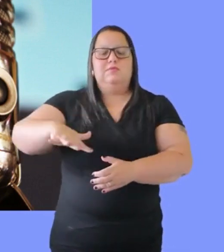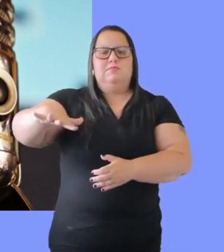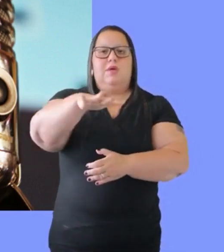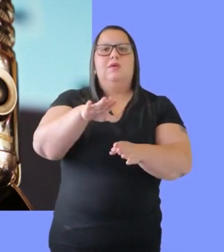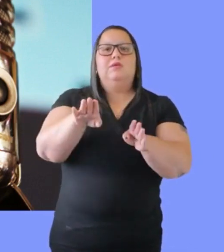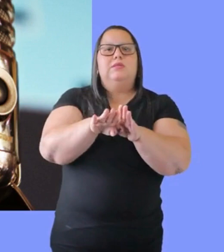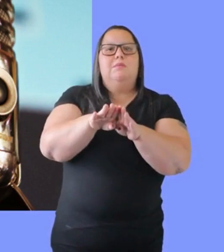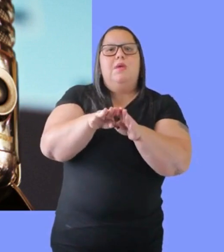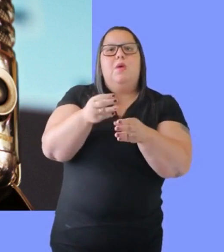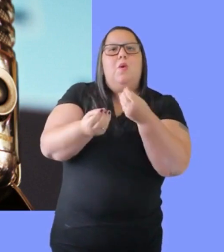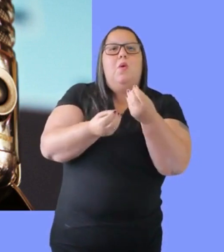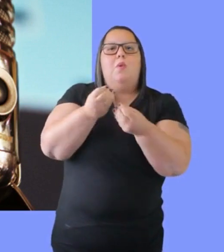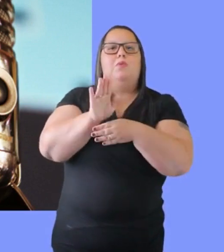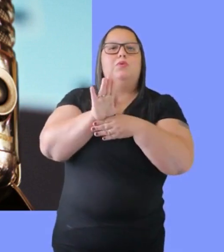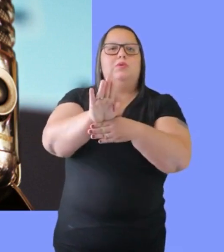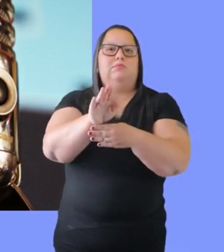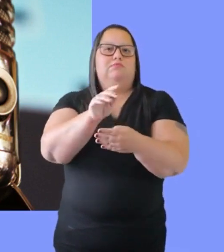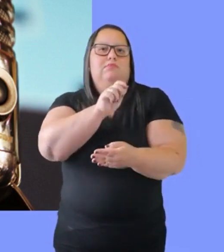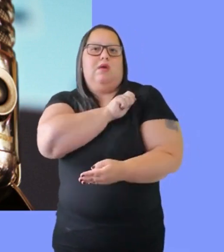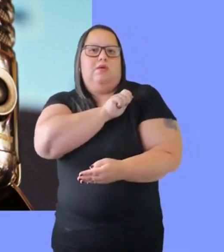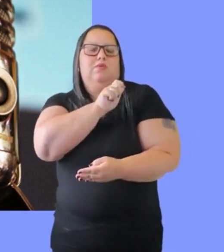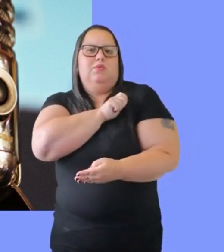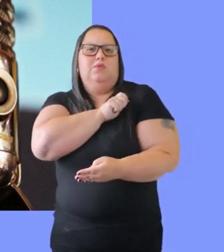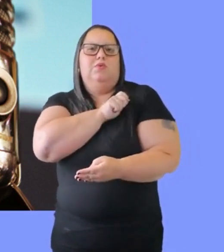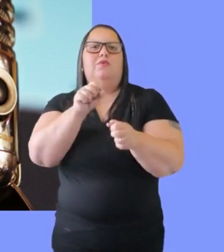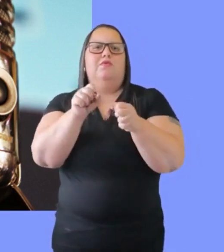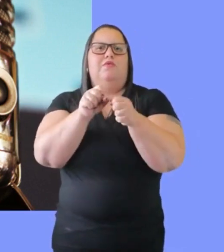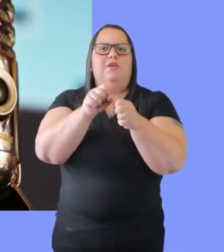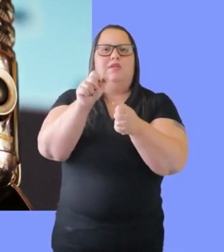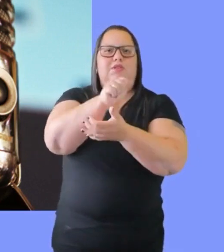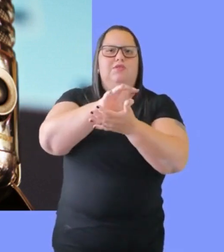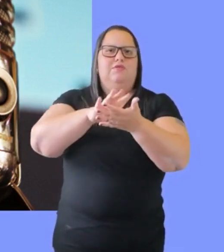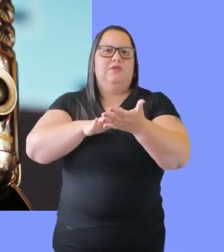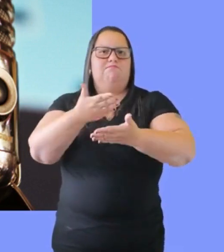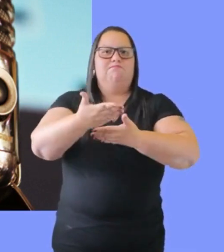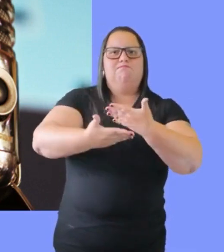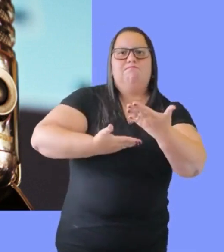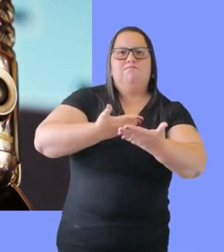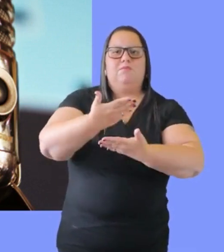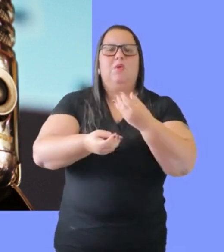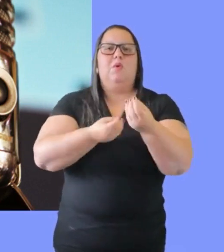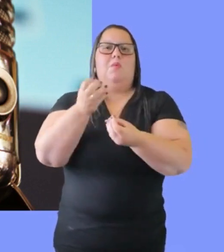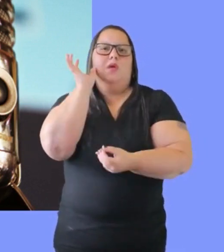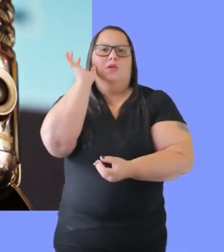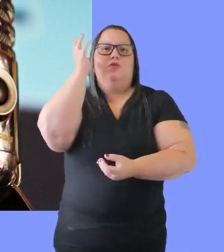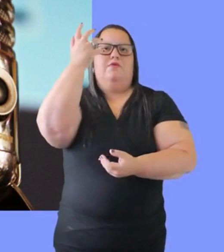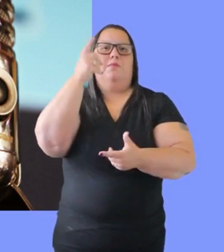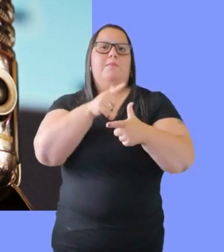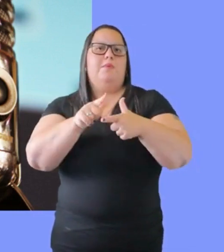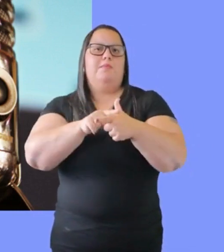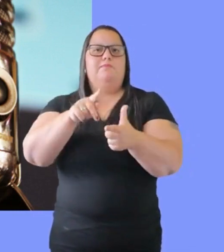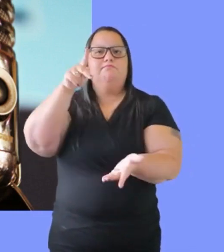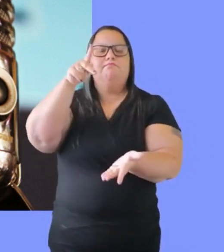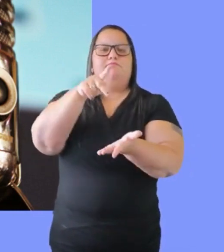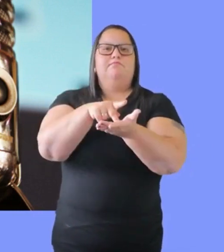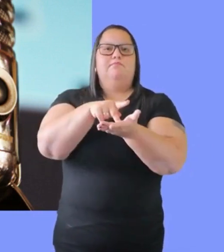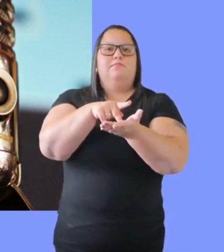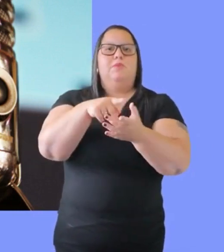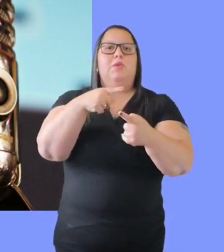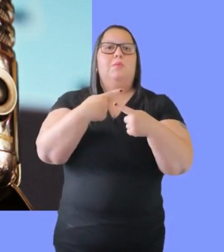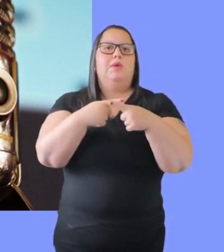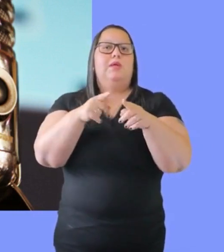condições capazes de possibilitar aos estudantes se envolverem em atividades relacionadas à solução de problemas